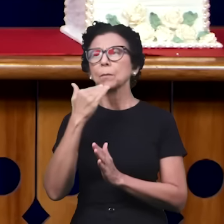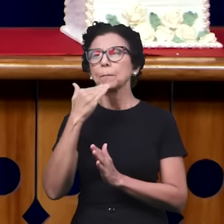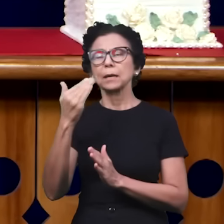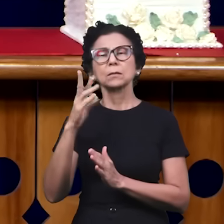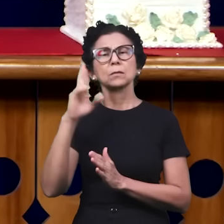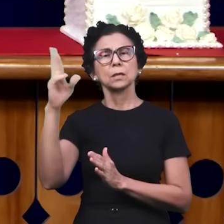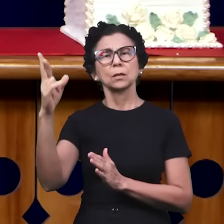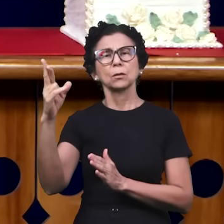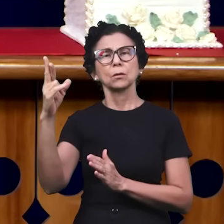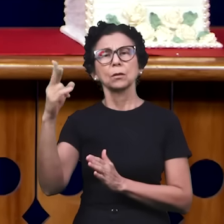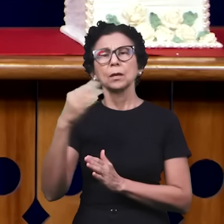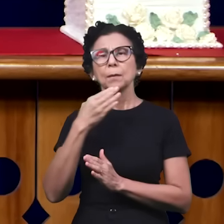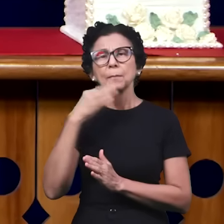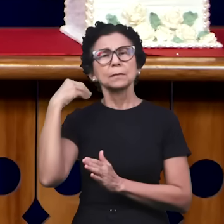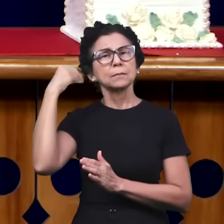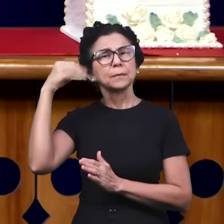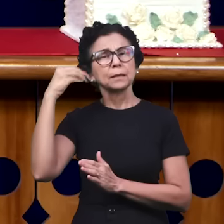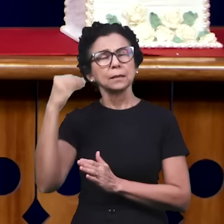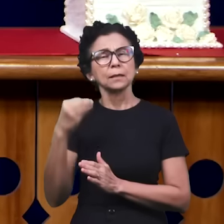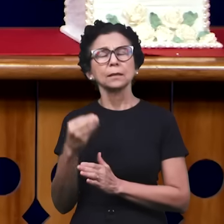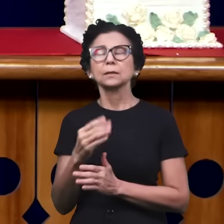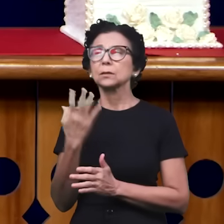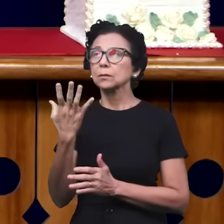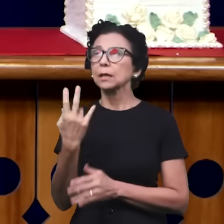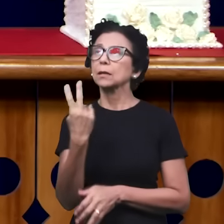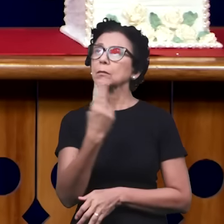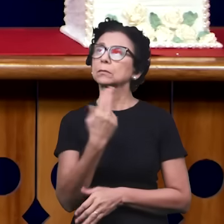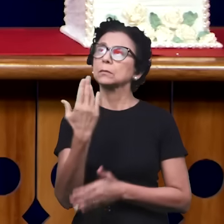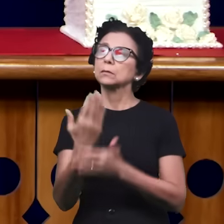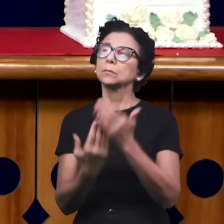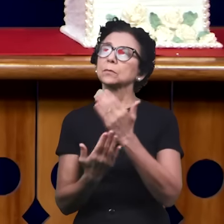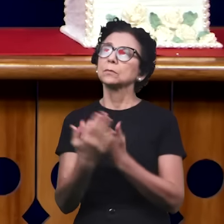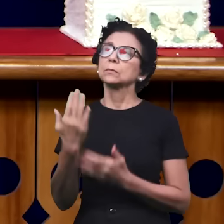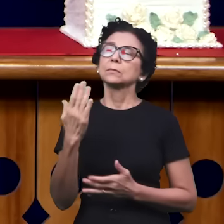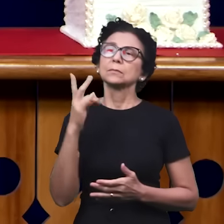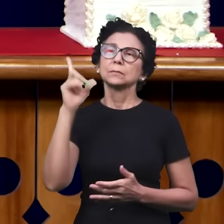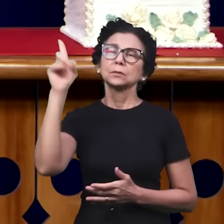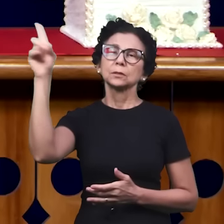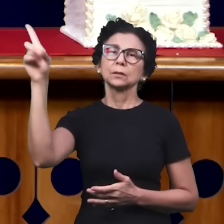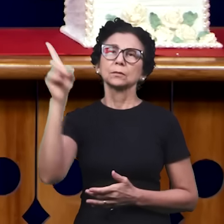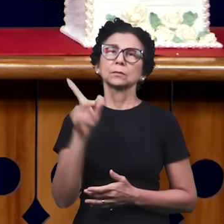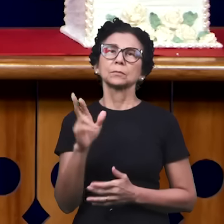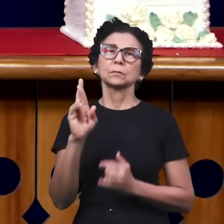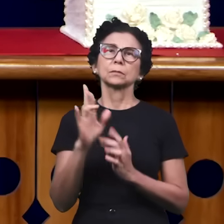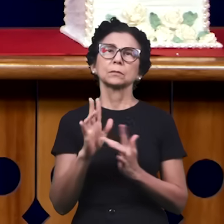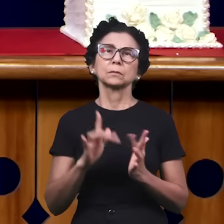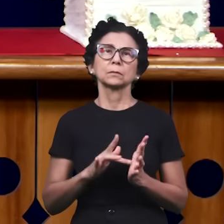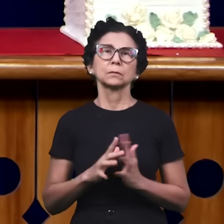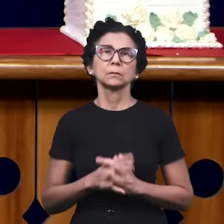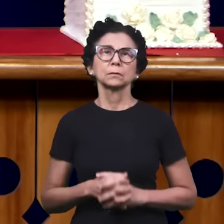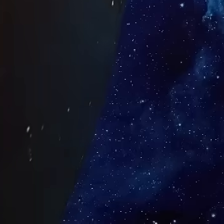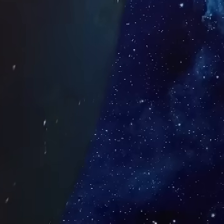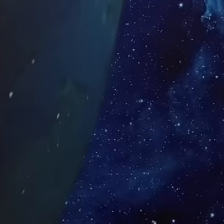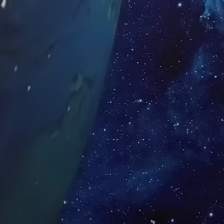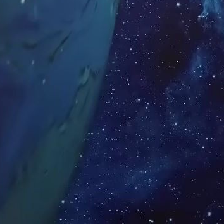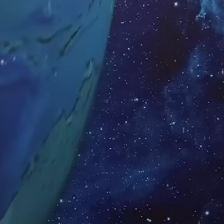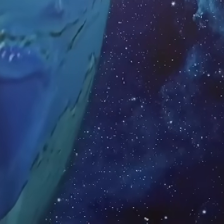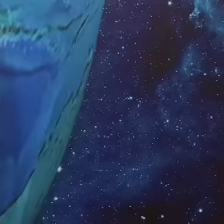uma experiência com o Senhor de ser um instrumento na mão do nosso Deus. A todos, a paz do Senhor Jesus.